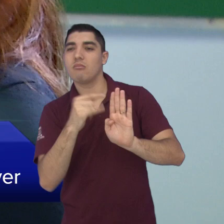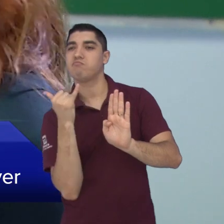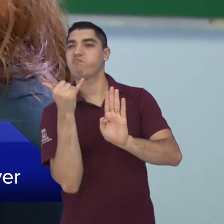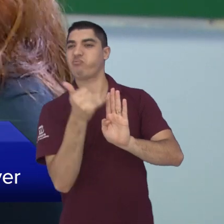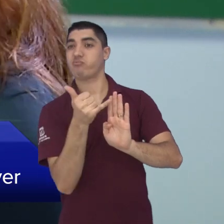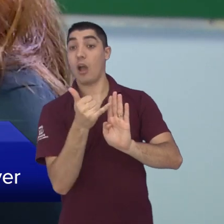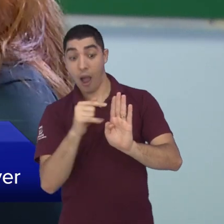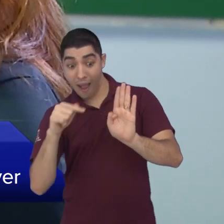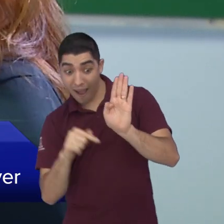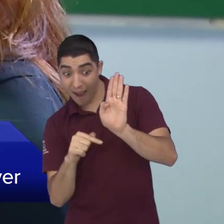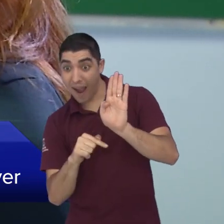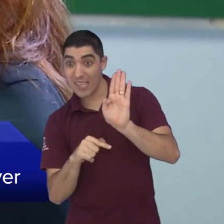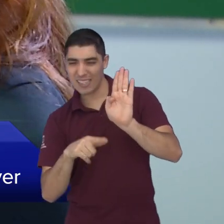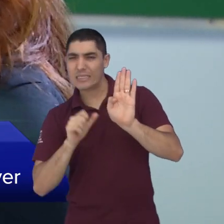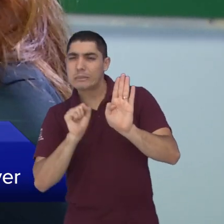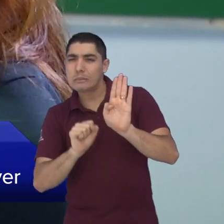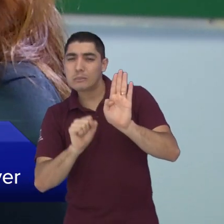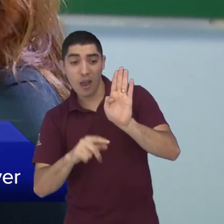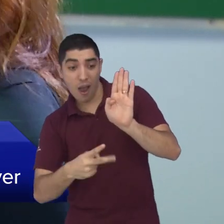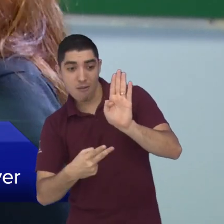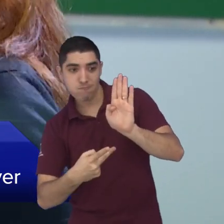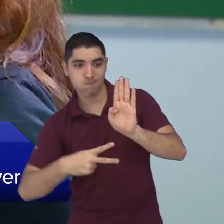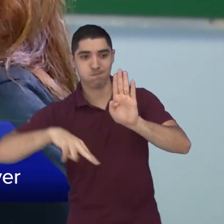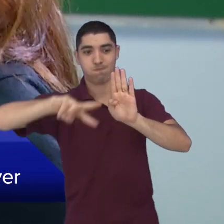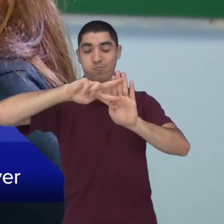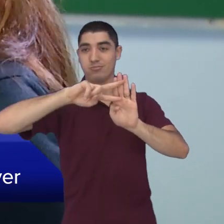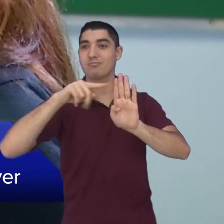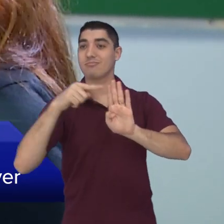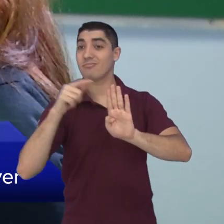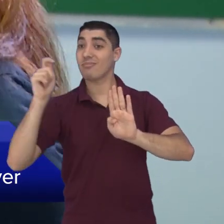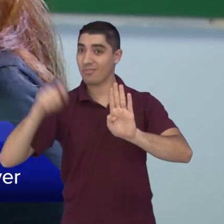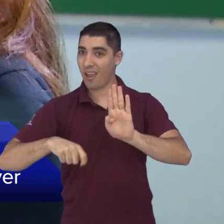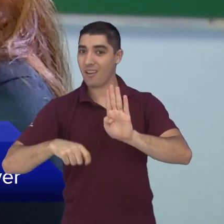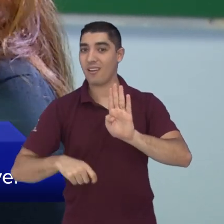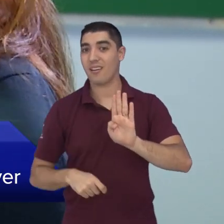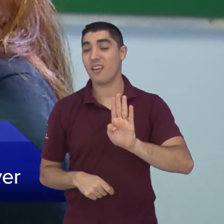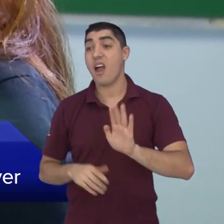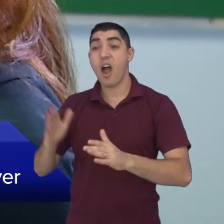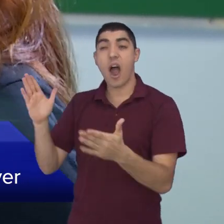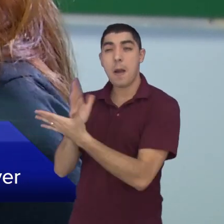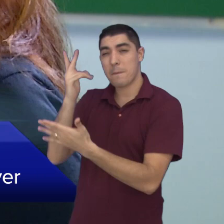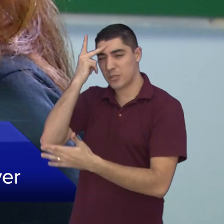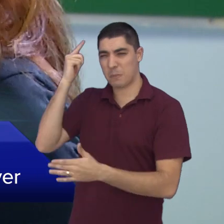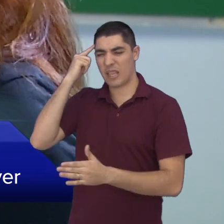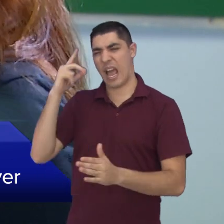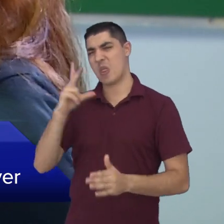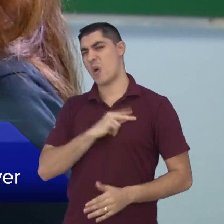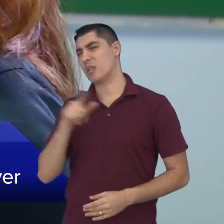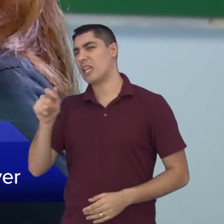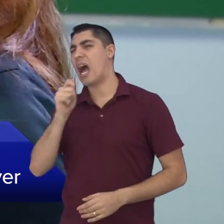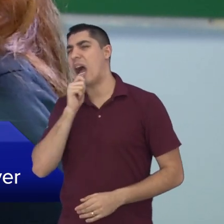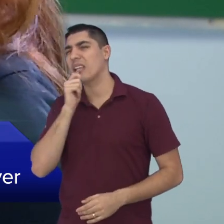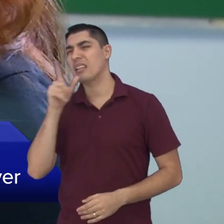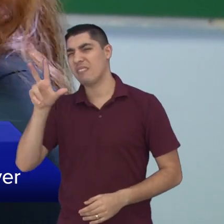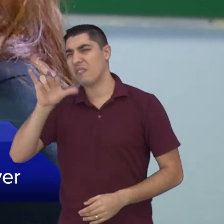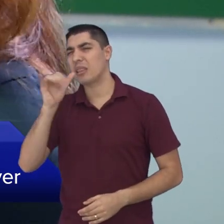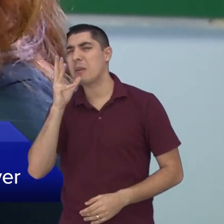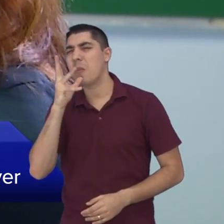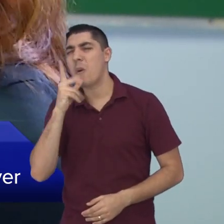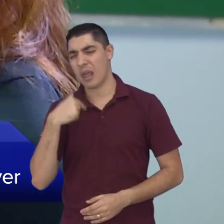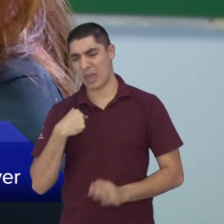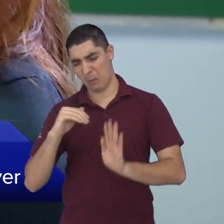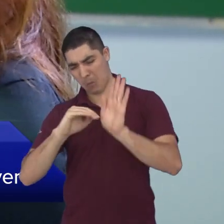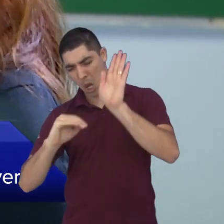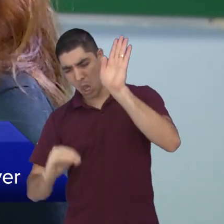optou por essa lista então ele precisa Ah poxa tava faltando muito lá tava faltando mais de 100 Então eu vou deixar para olhar daqui a umas duas listas